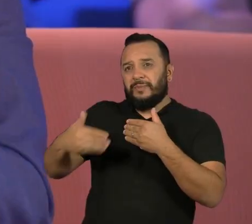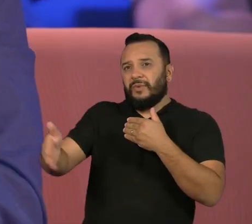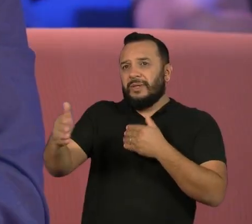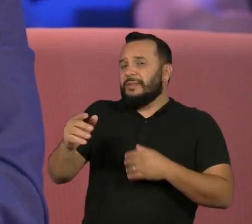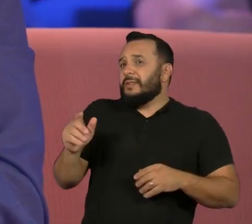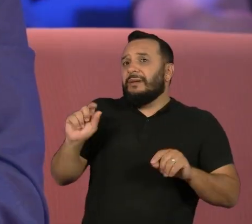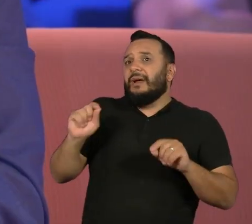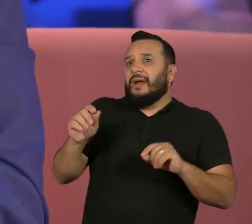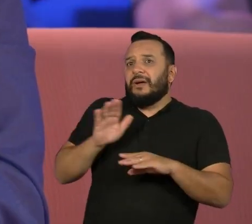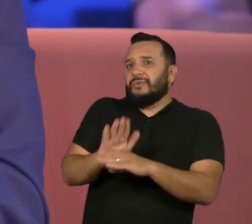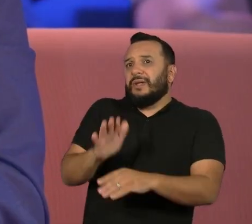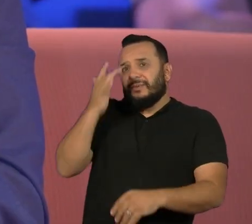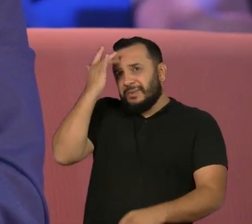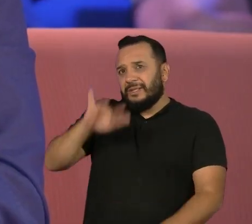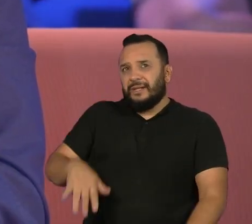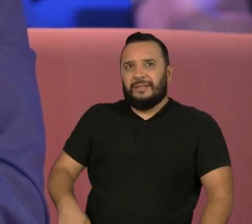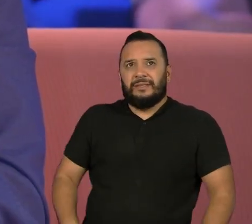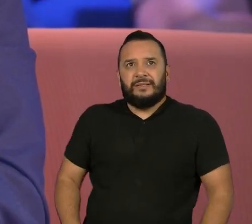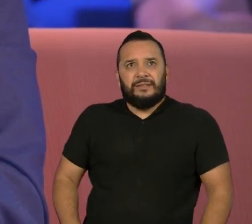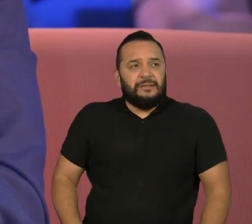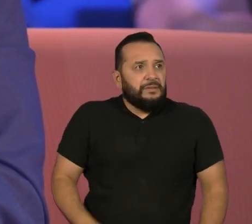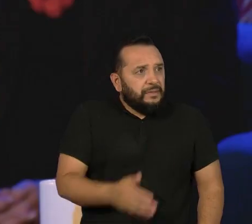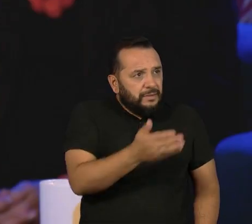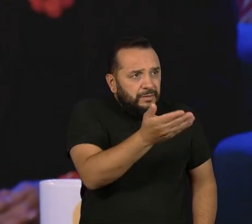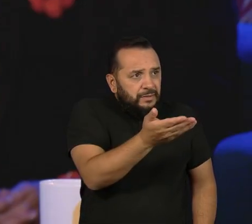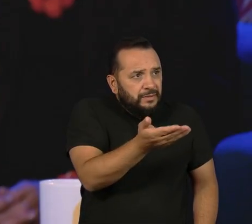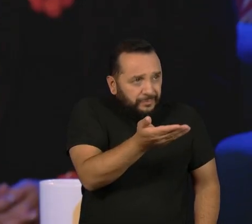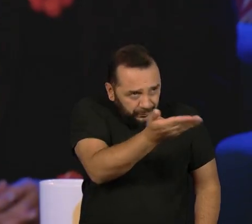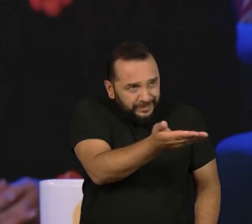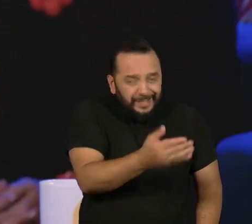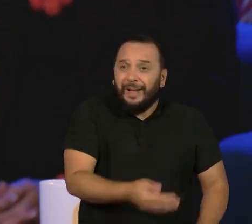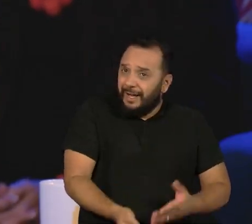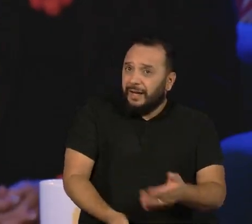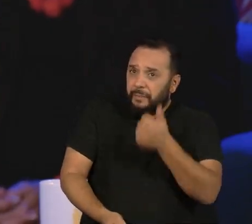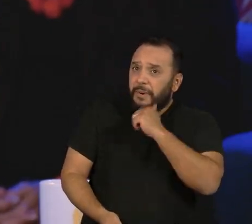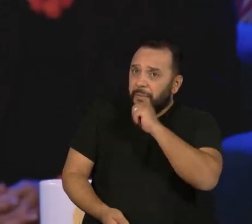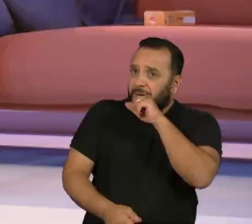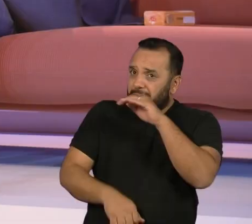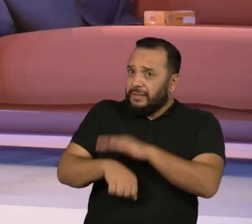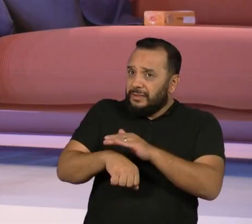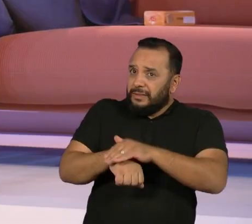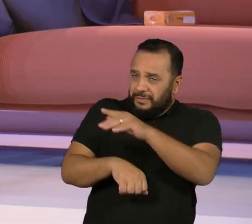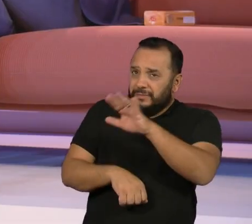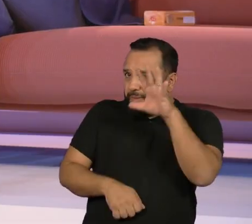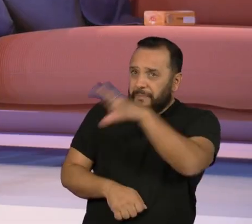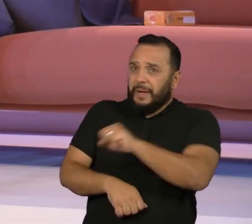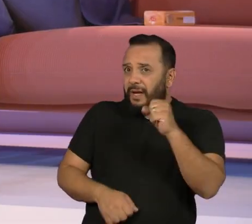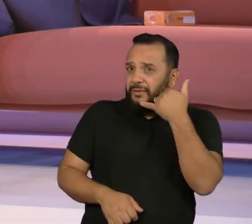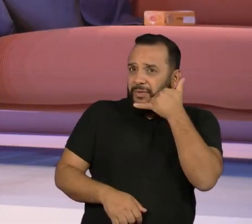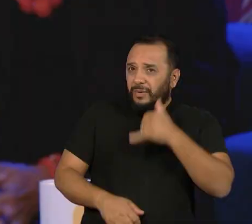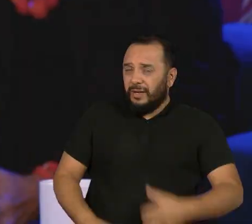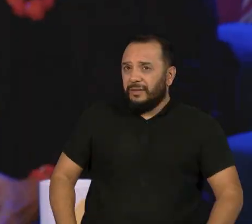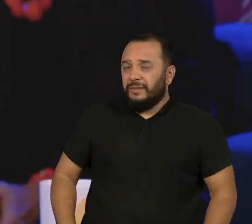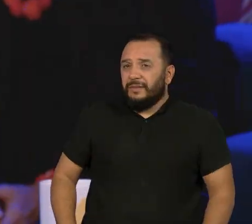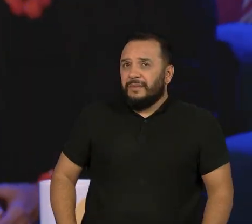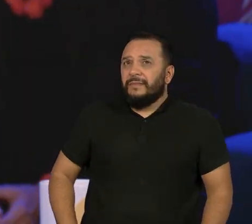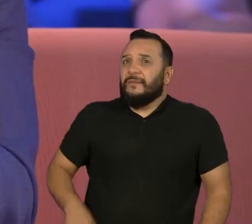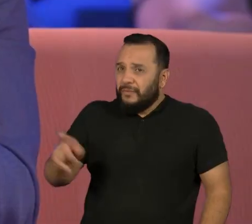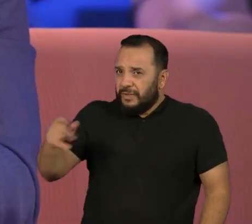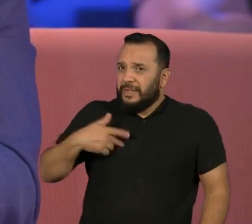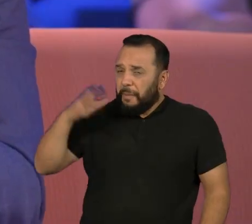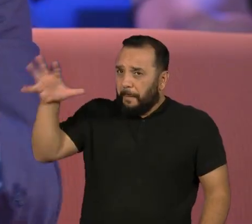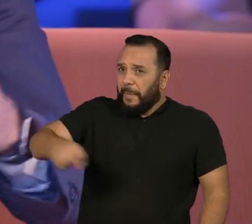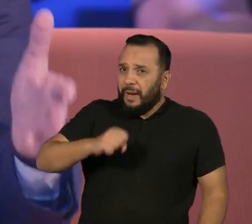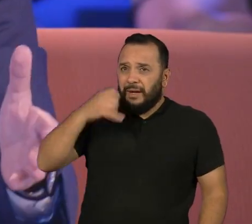recorrer. Eu falei, mãe... A senhora mesmo. É a senhora mesmo. É você que tem que tomar essa decisão. É você que tem que tomar a